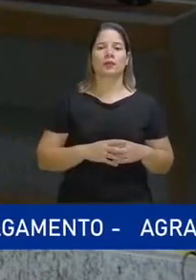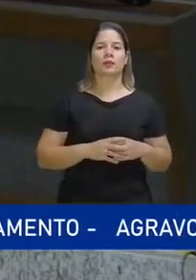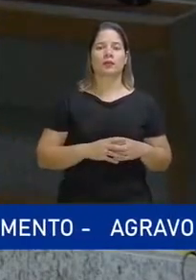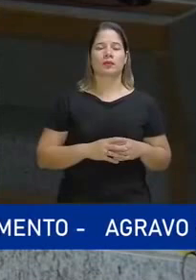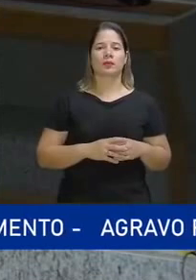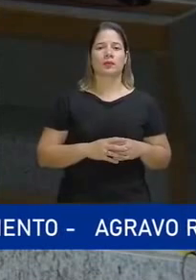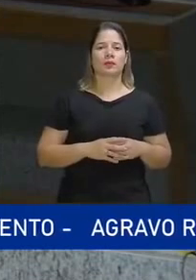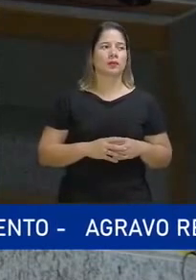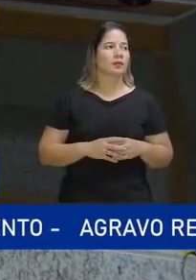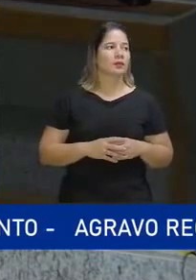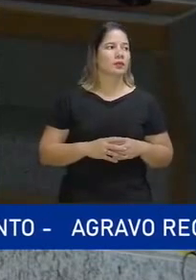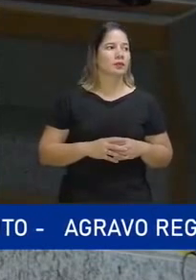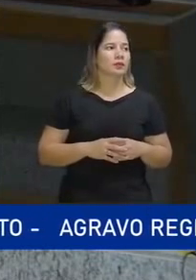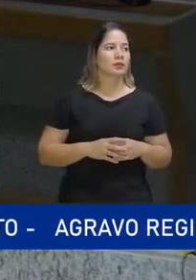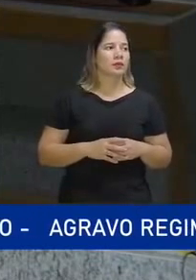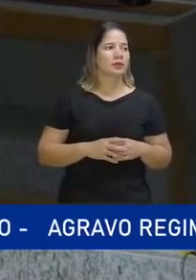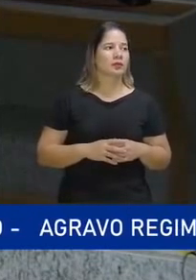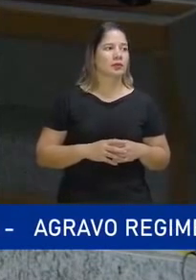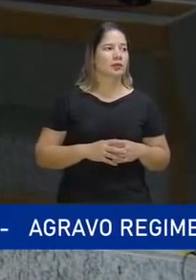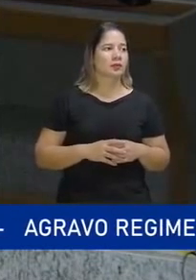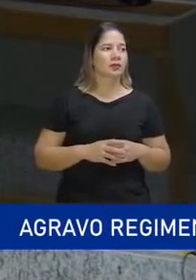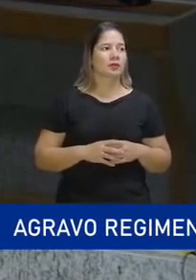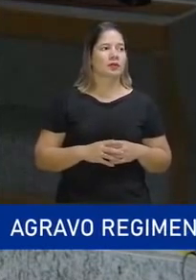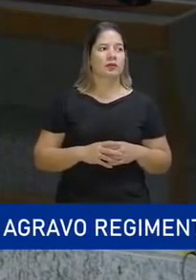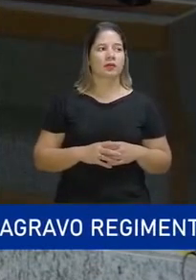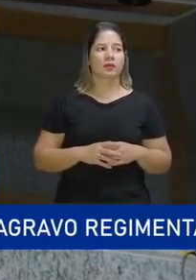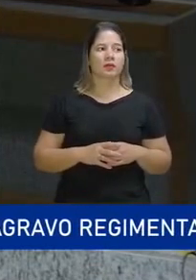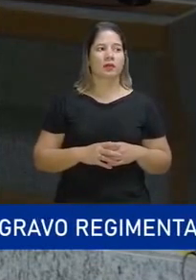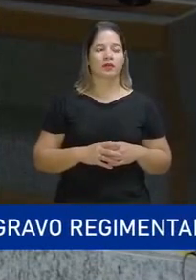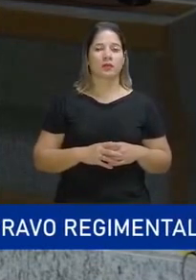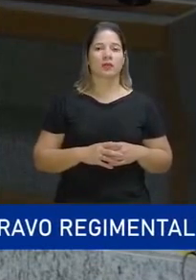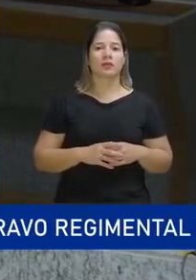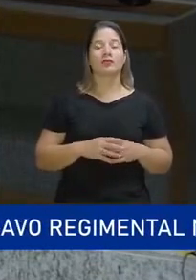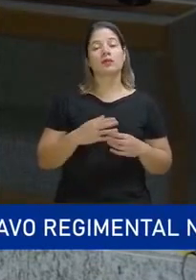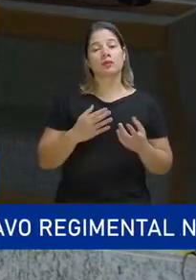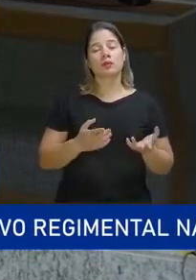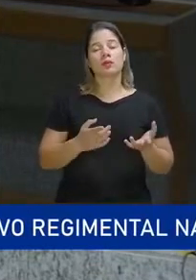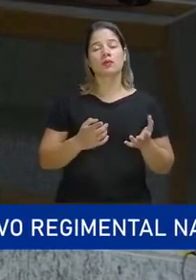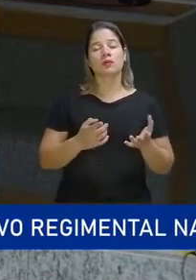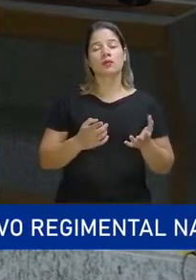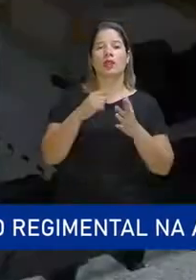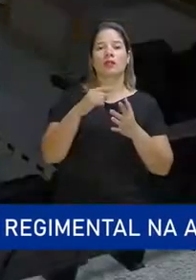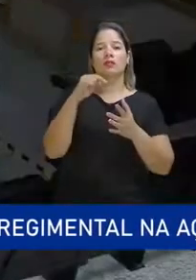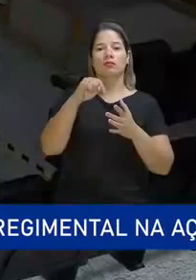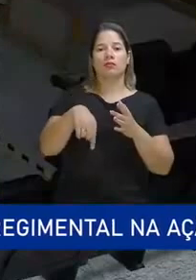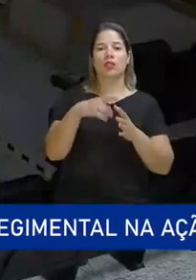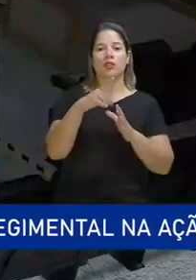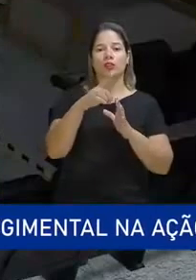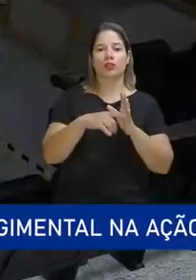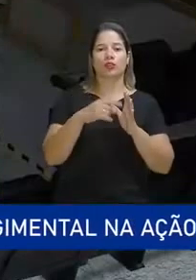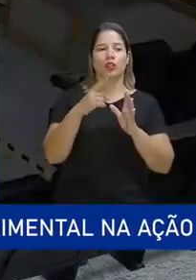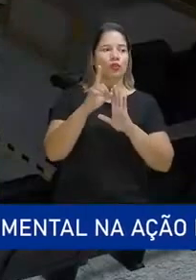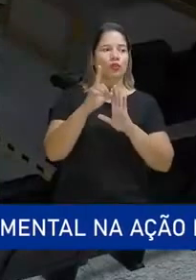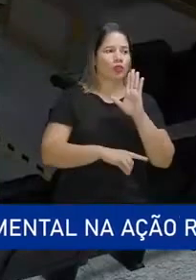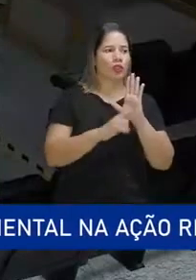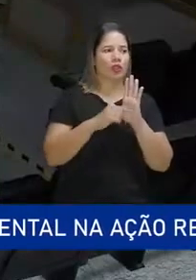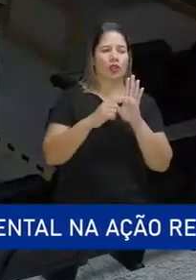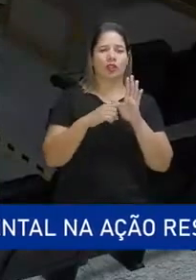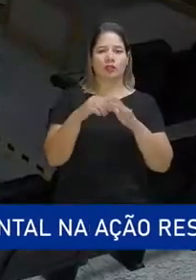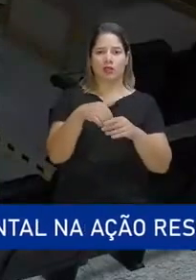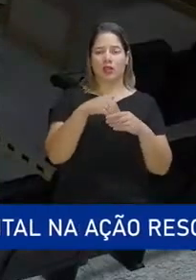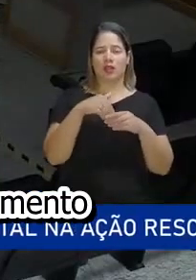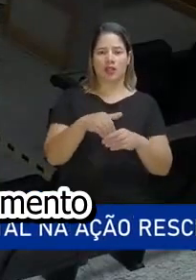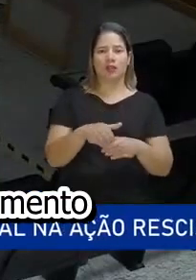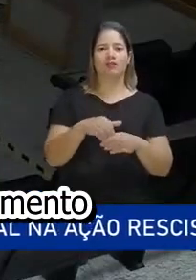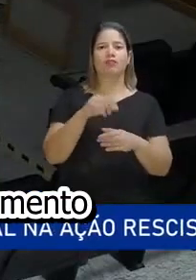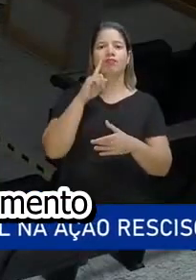Senhor presidente, no âmbito do direito eleitoral, admite-se, somente por opção legislativa, a propositura de